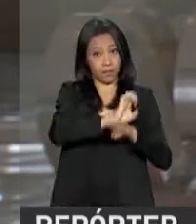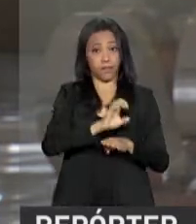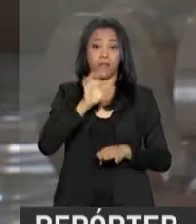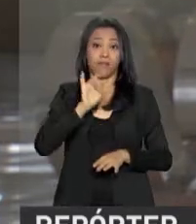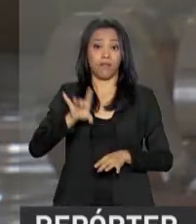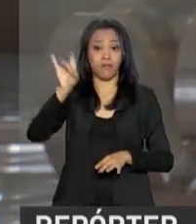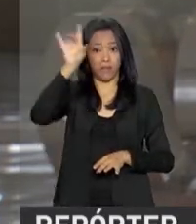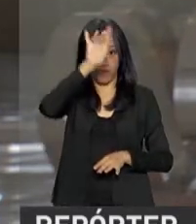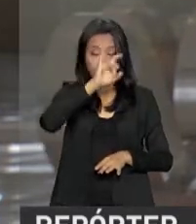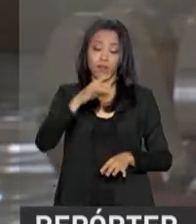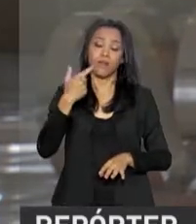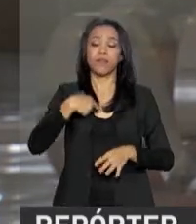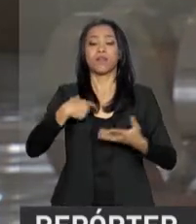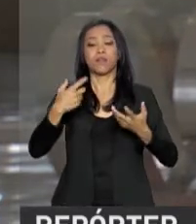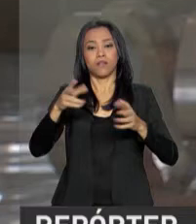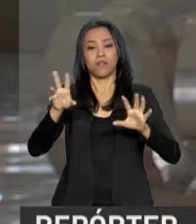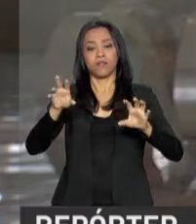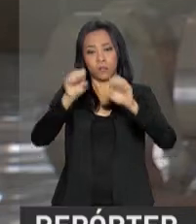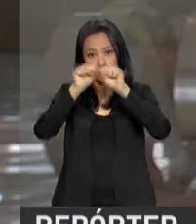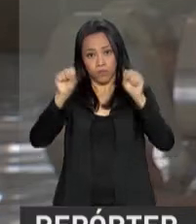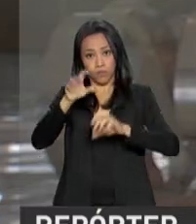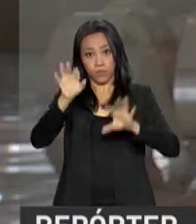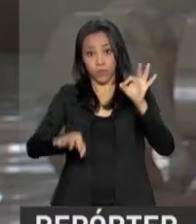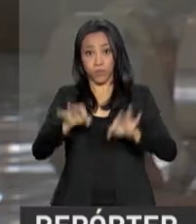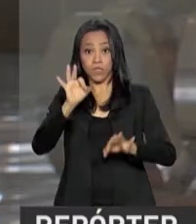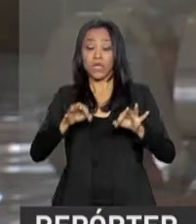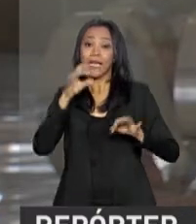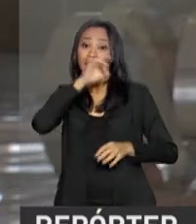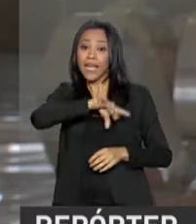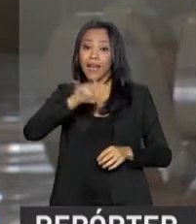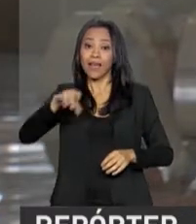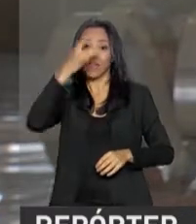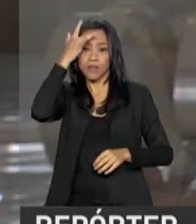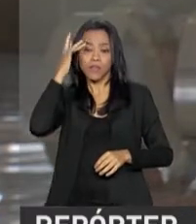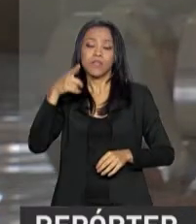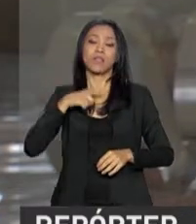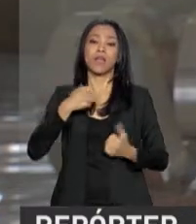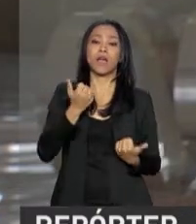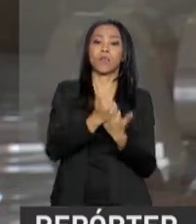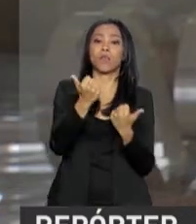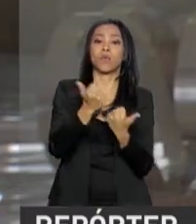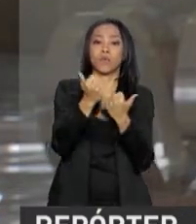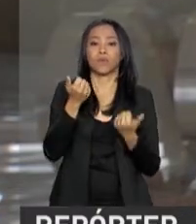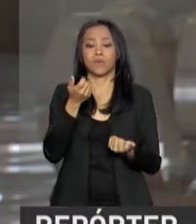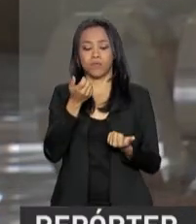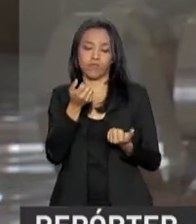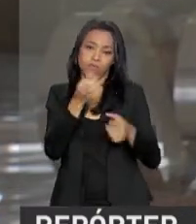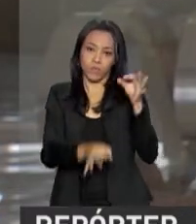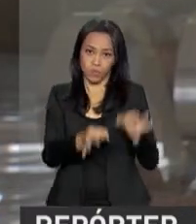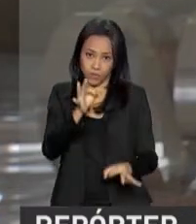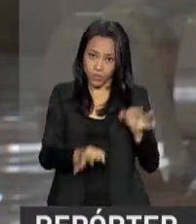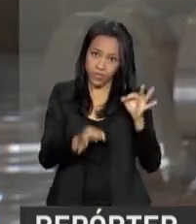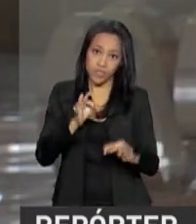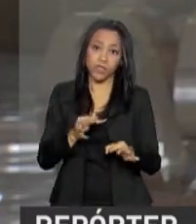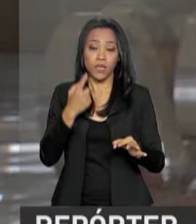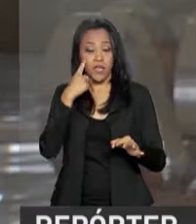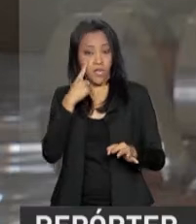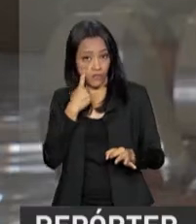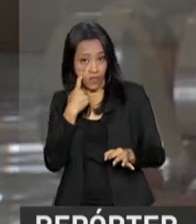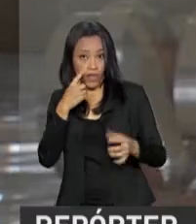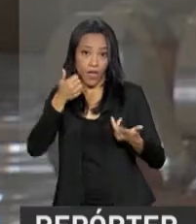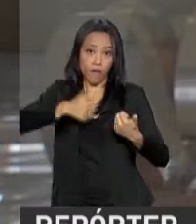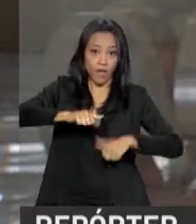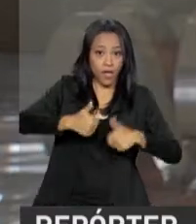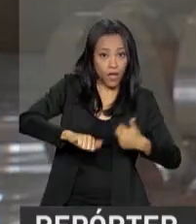cada preso receberia uma assistência jurídica e nos casos devidos seria revista a